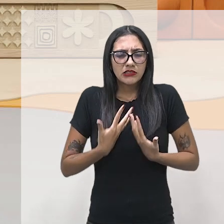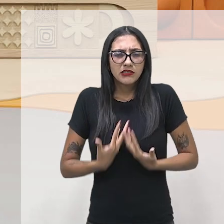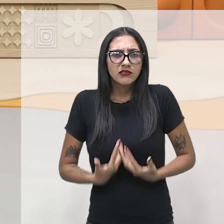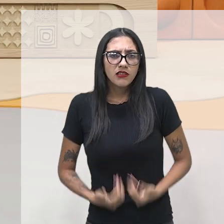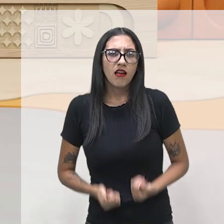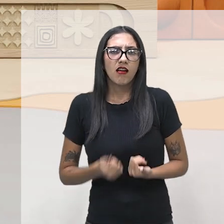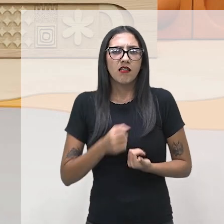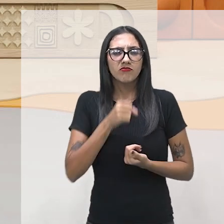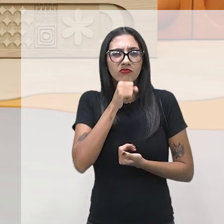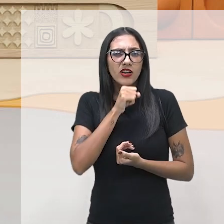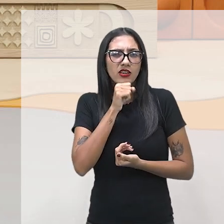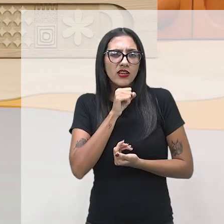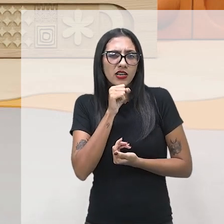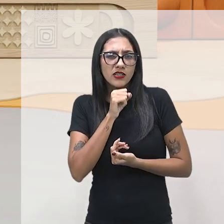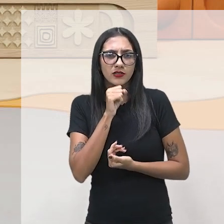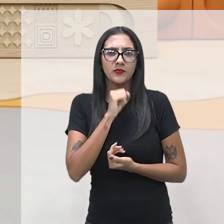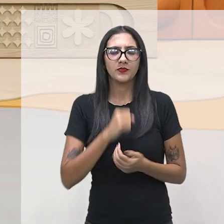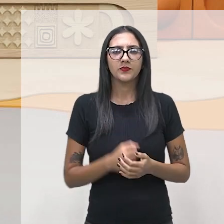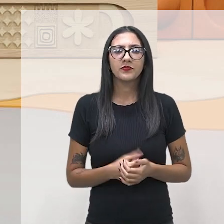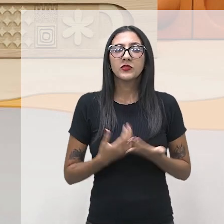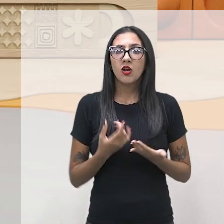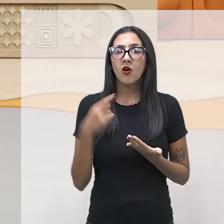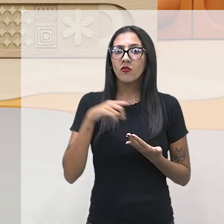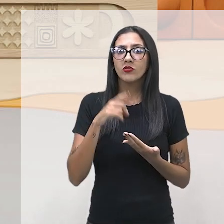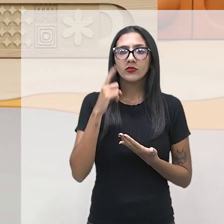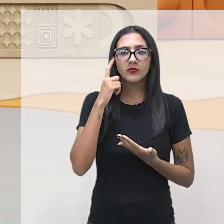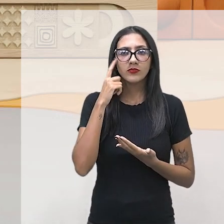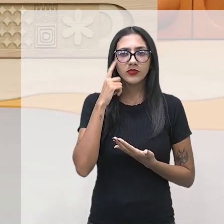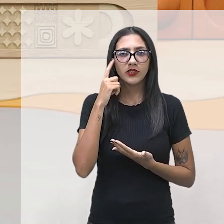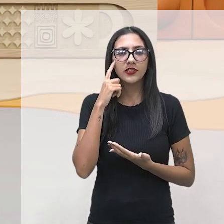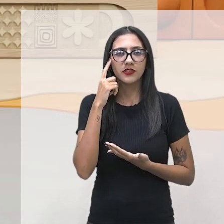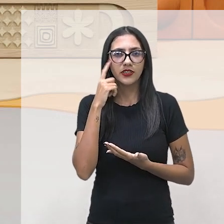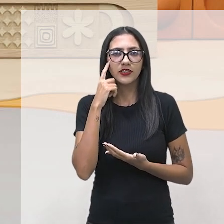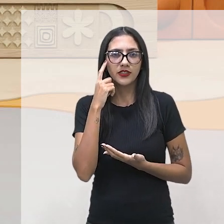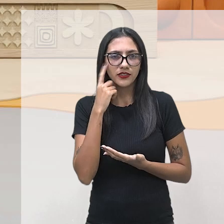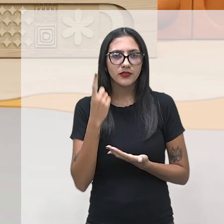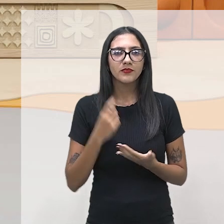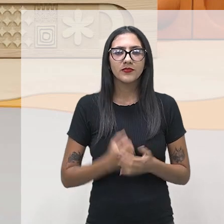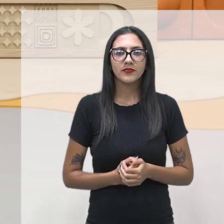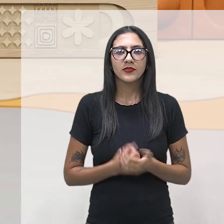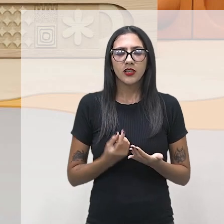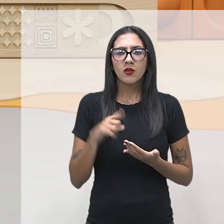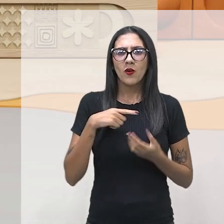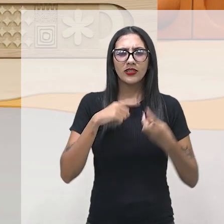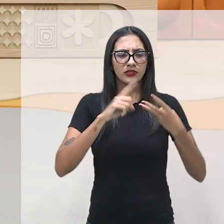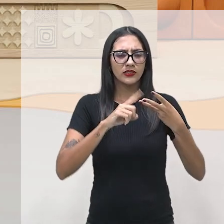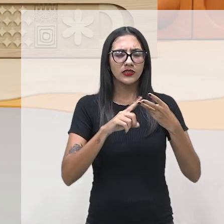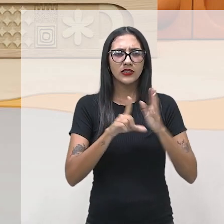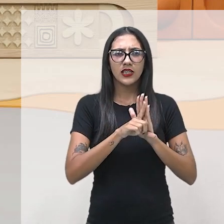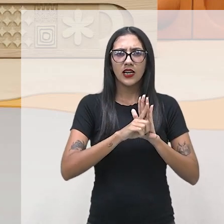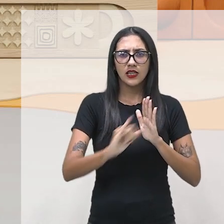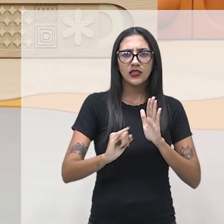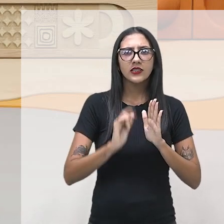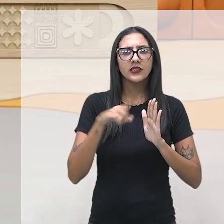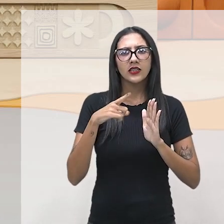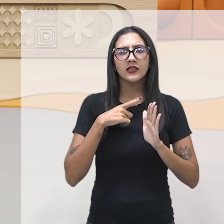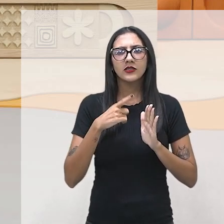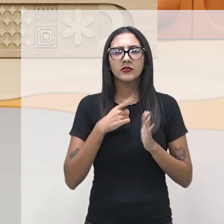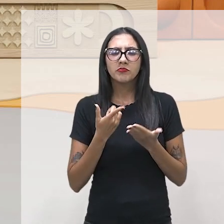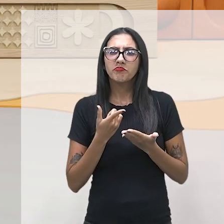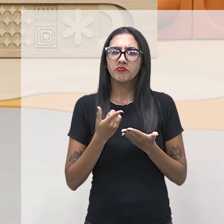velho. Então vocês devem imaginar que essa lei do sexagenário ela não pegou porque raramente